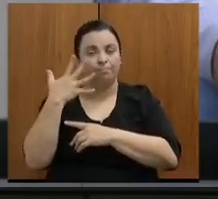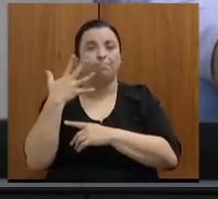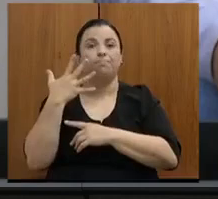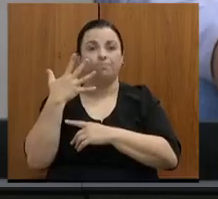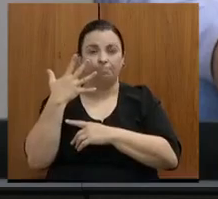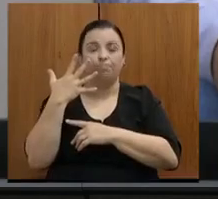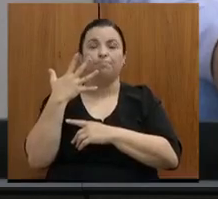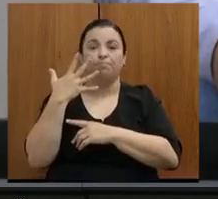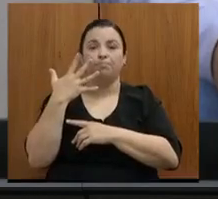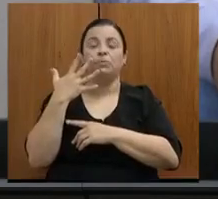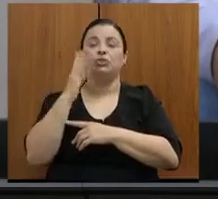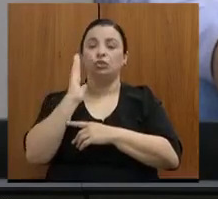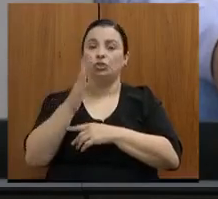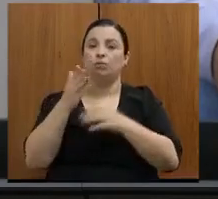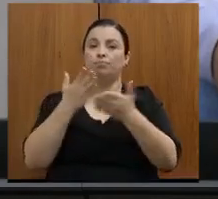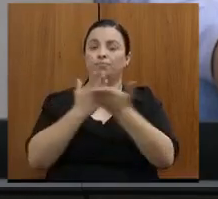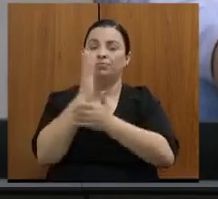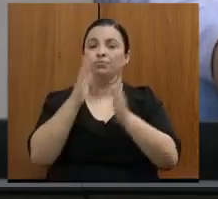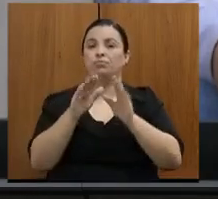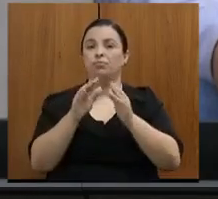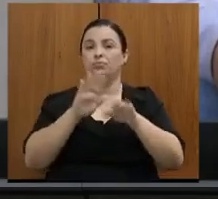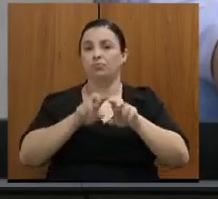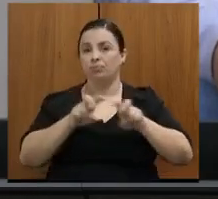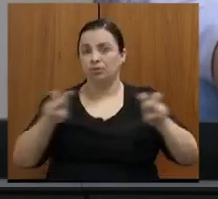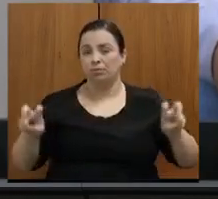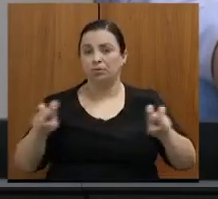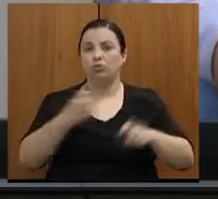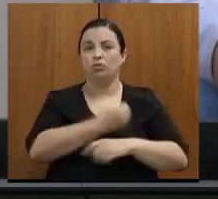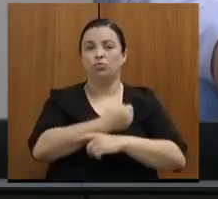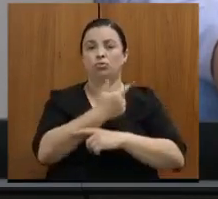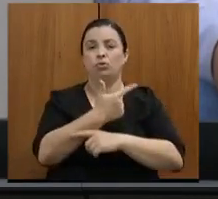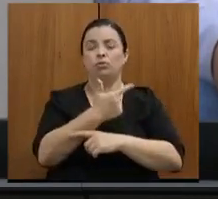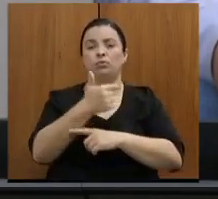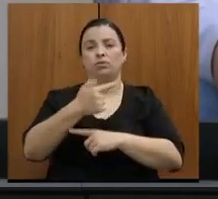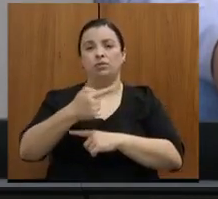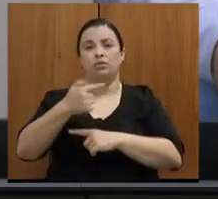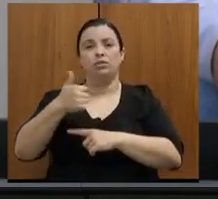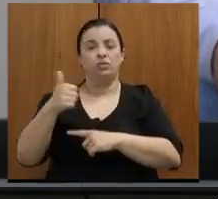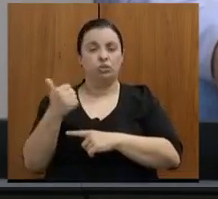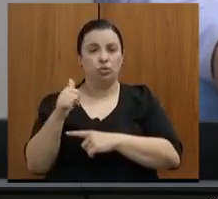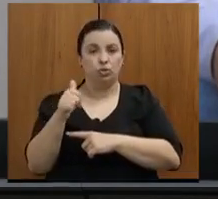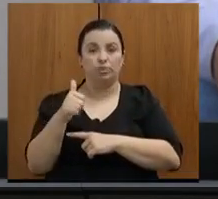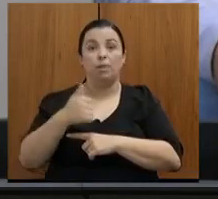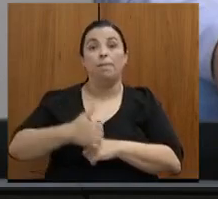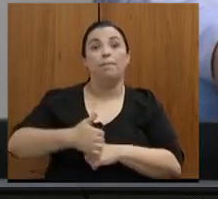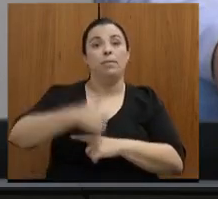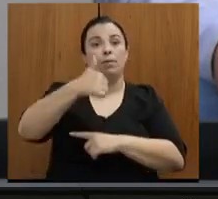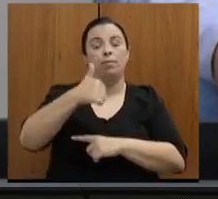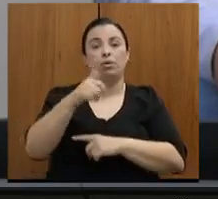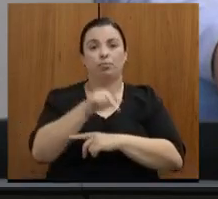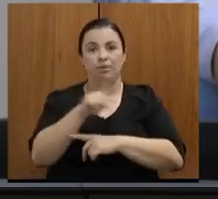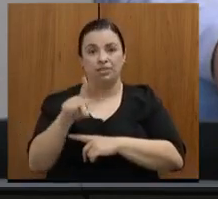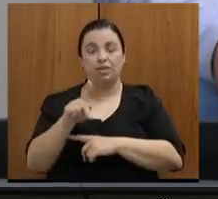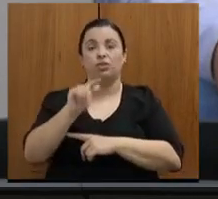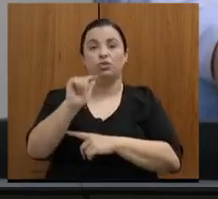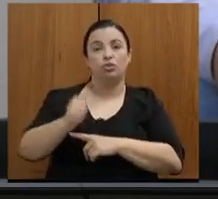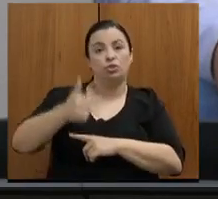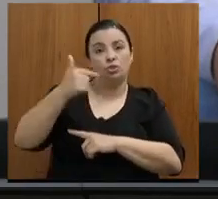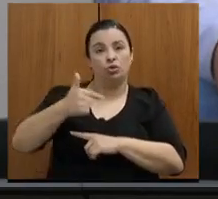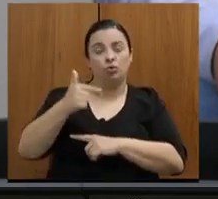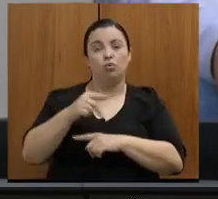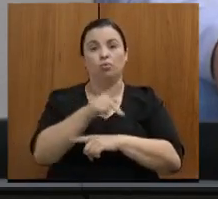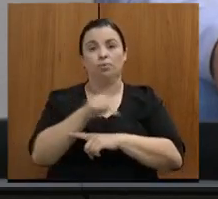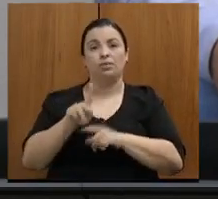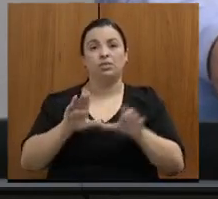termos da deliberação da mesa, número 2.711, 2019, na seguinte ordem. Primeiro, presidente da reunião. Dois, presidente das